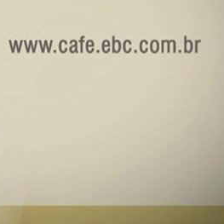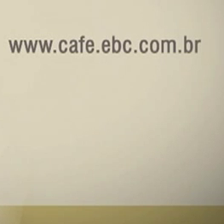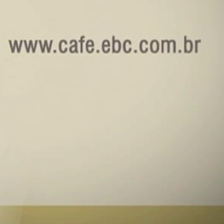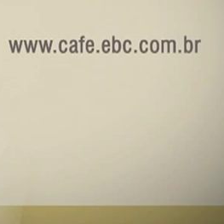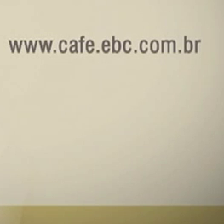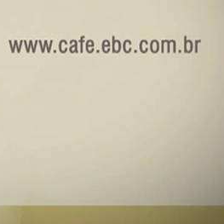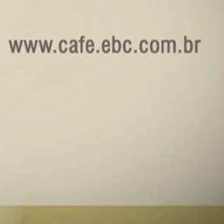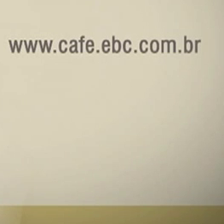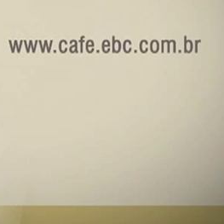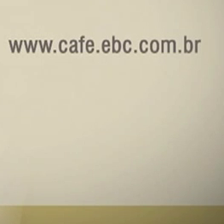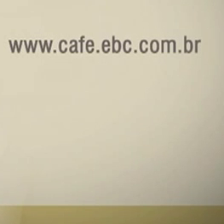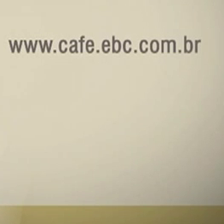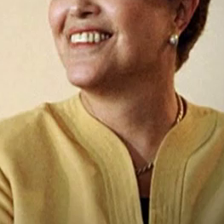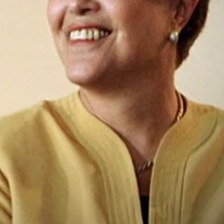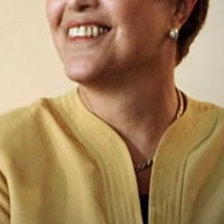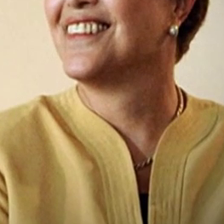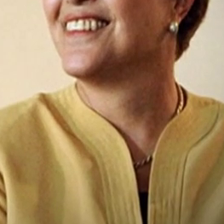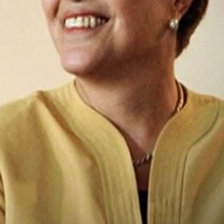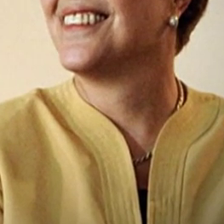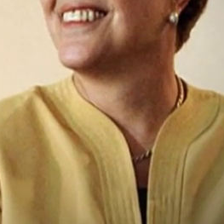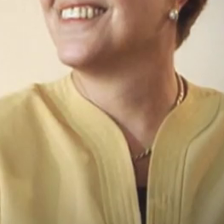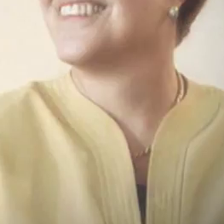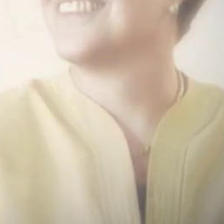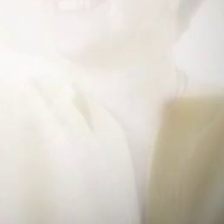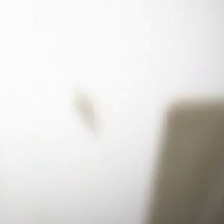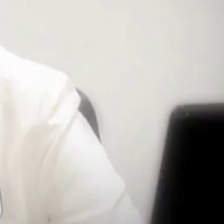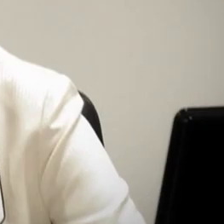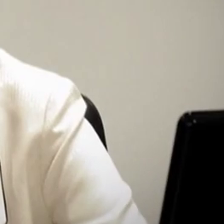montamos na próxima segunda feira até lá